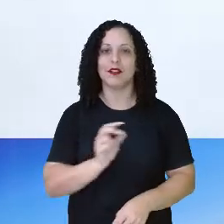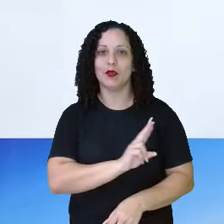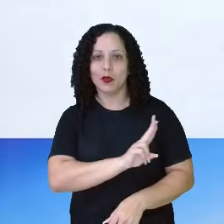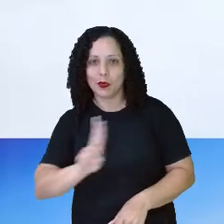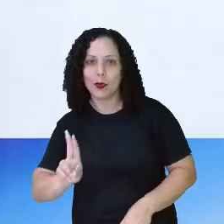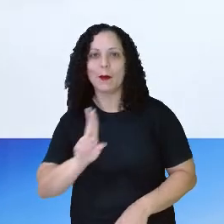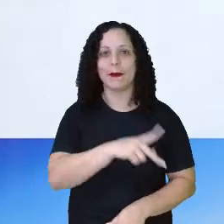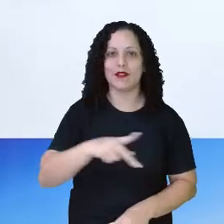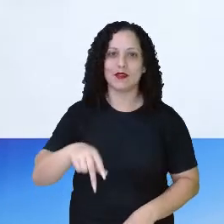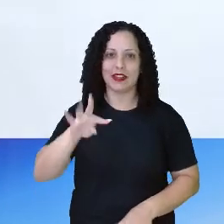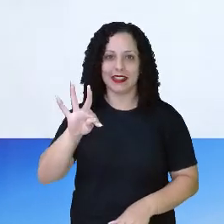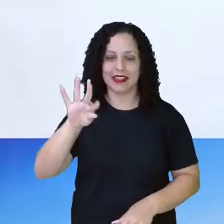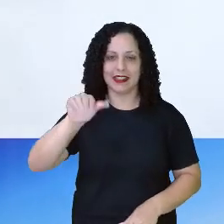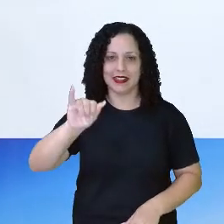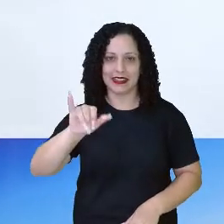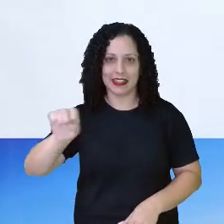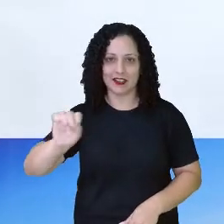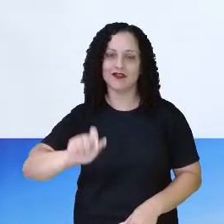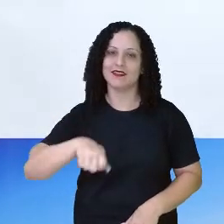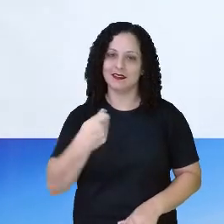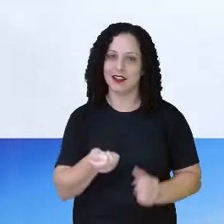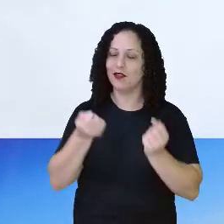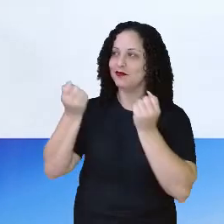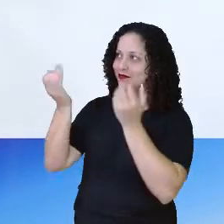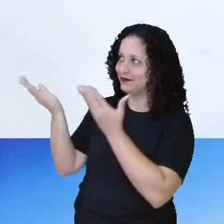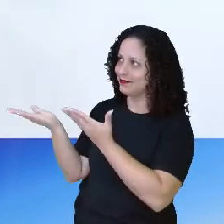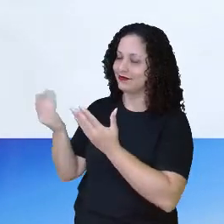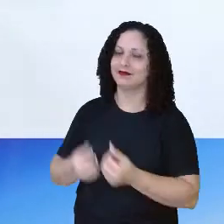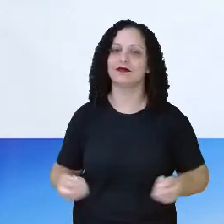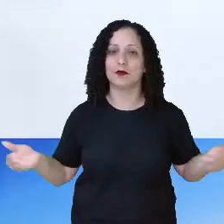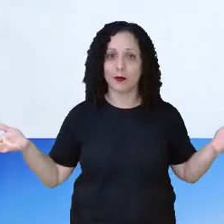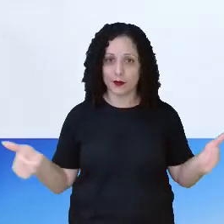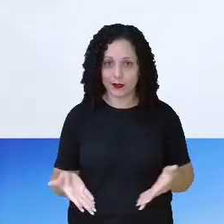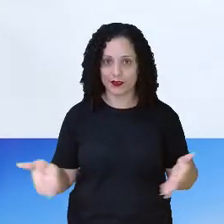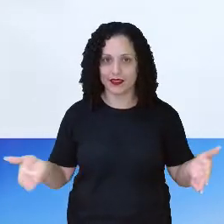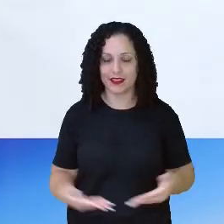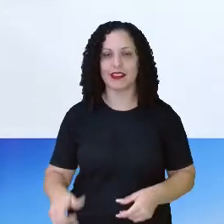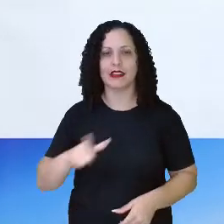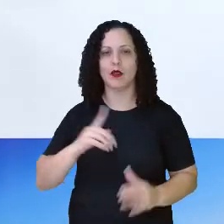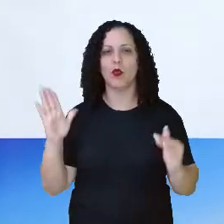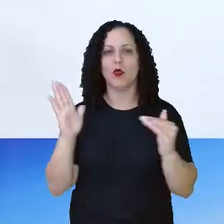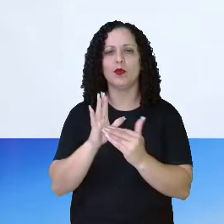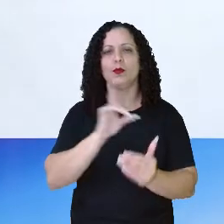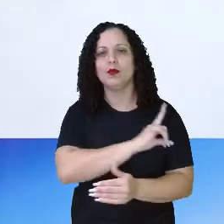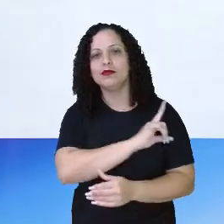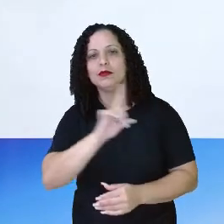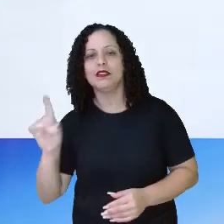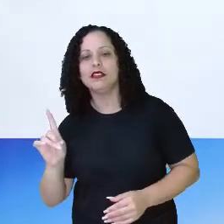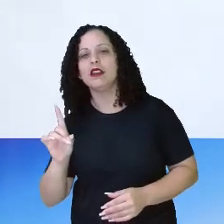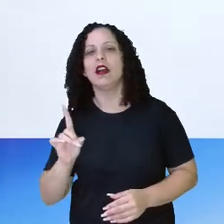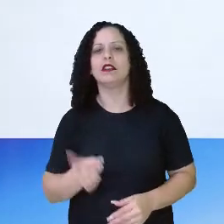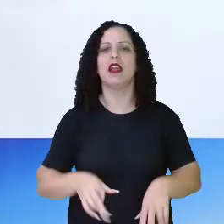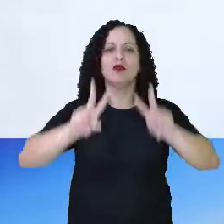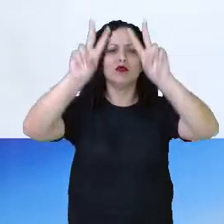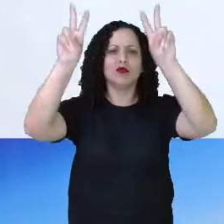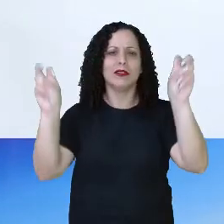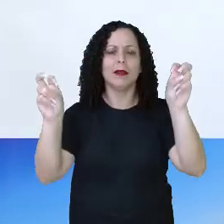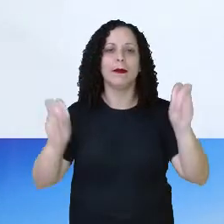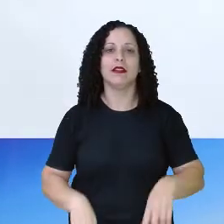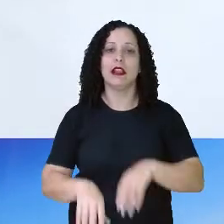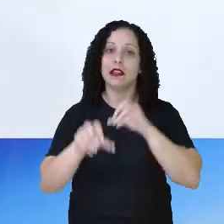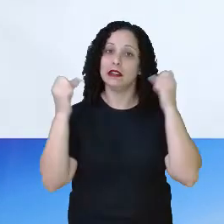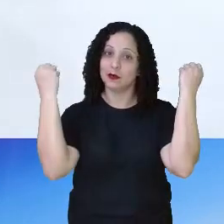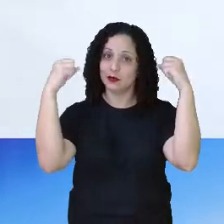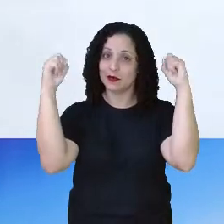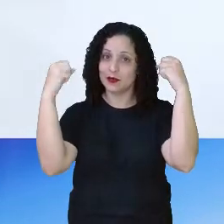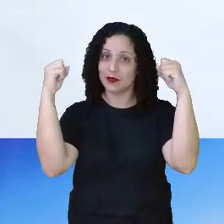e esse é o meu sinal. Bom, hoje chegamos ao nosso último dia falando da temática sobre educação